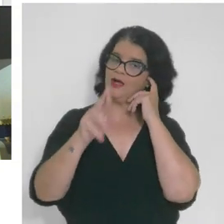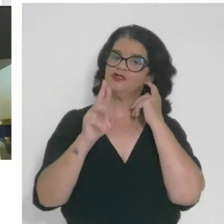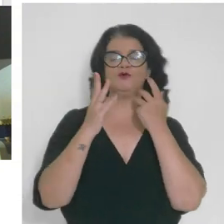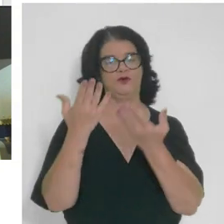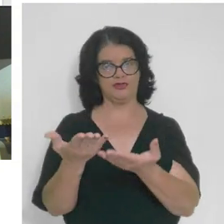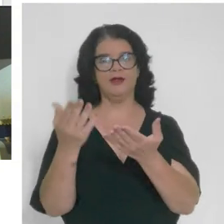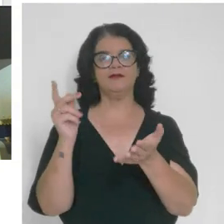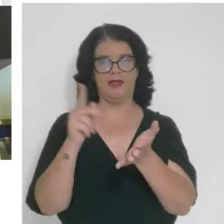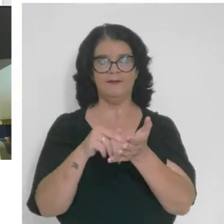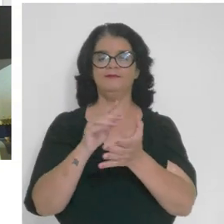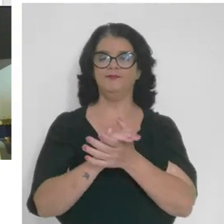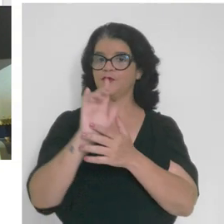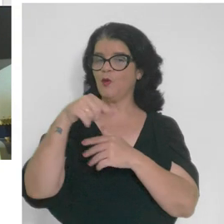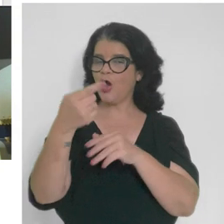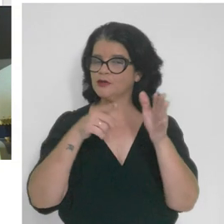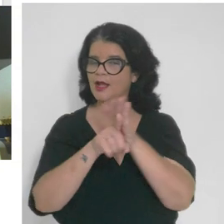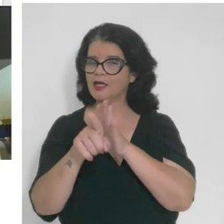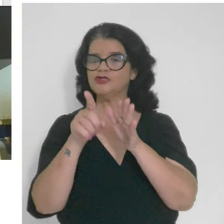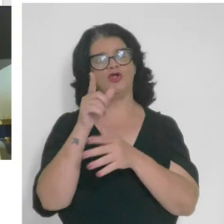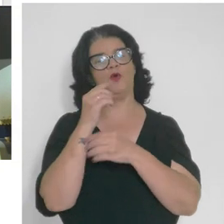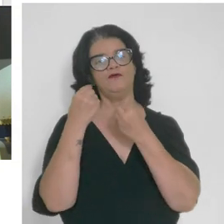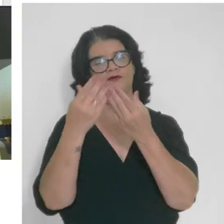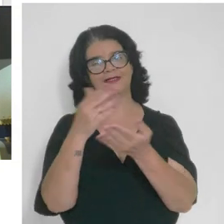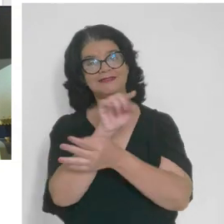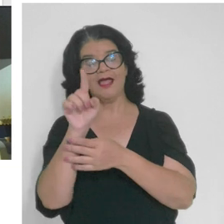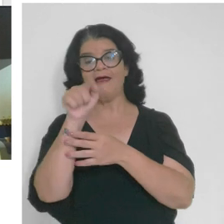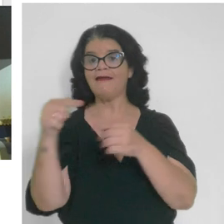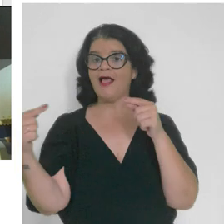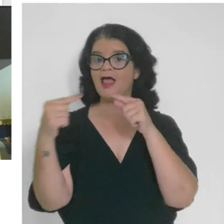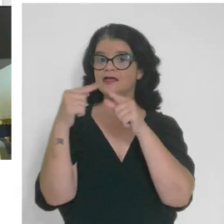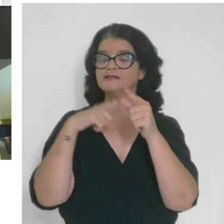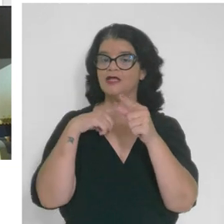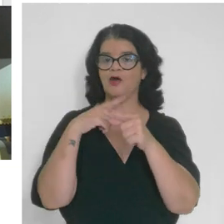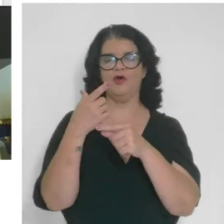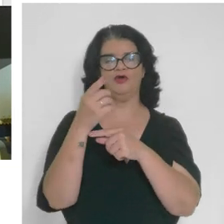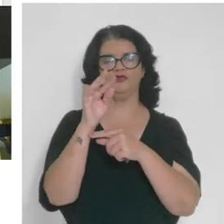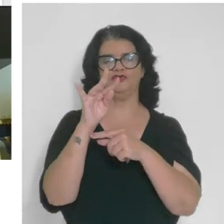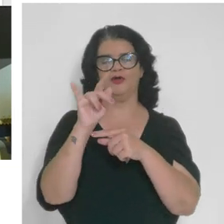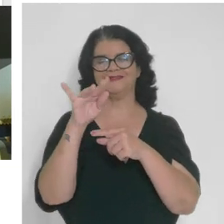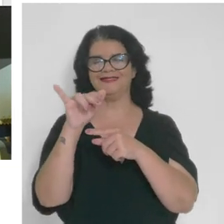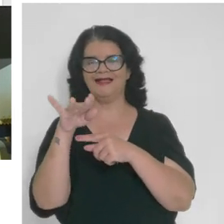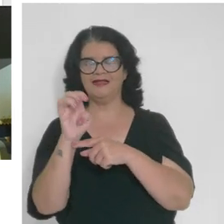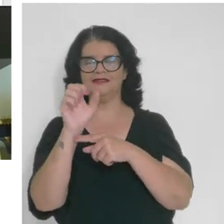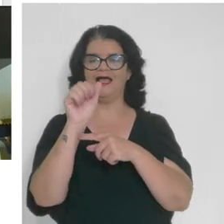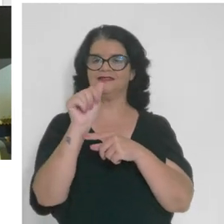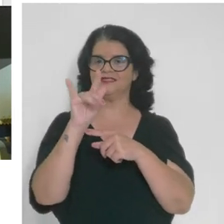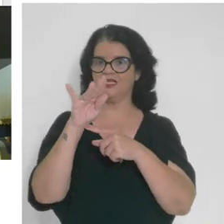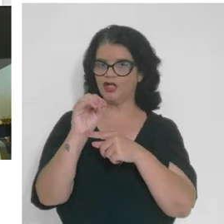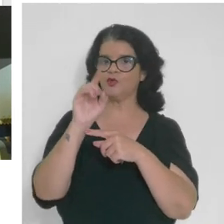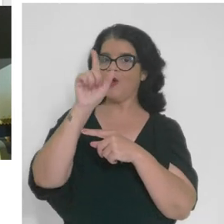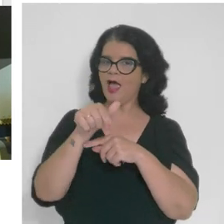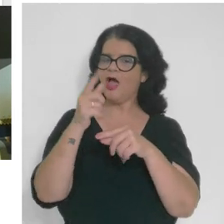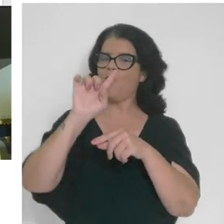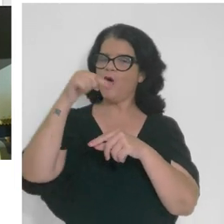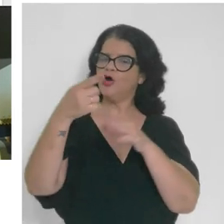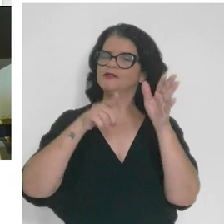resposta, tá? Outra questão, pessoal, que eu venho trazer para vocês é em relação à toxicidade do cianeto, né? Outra questão